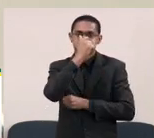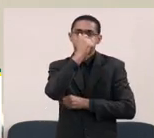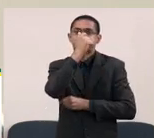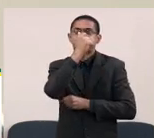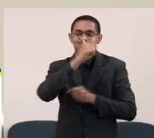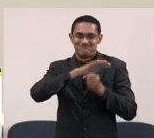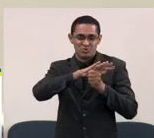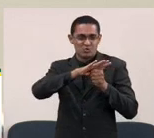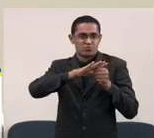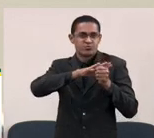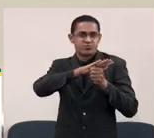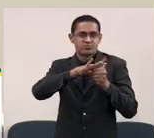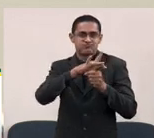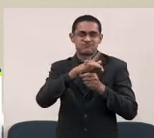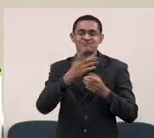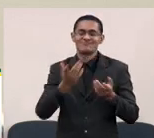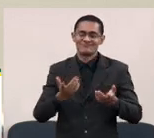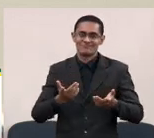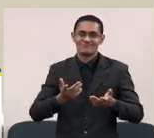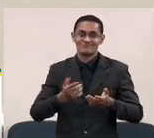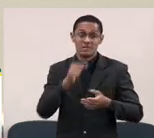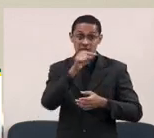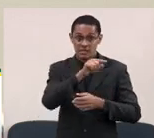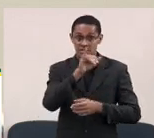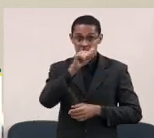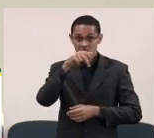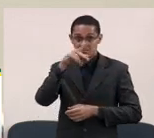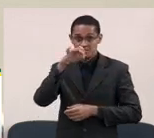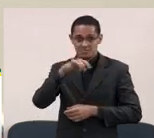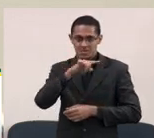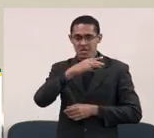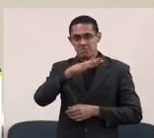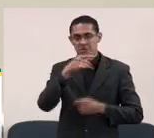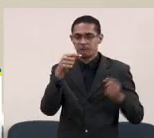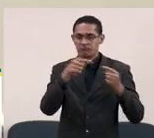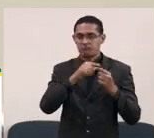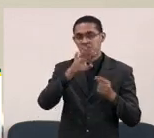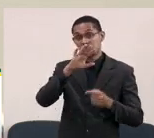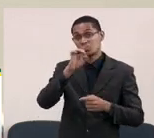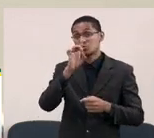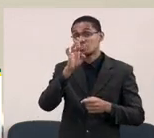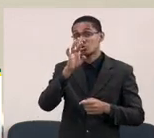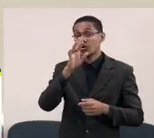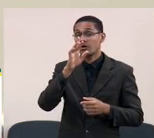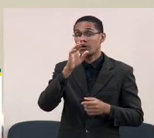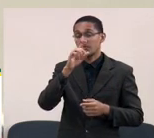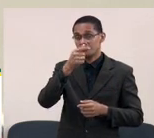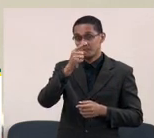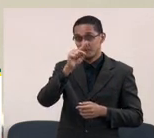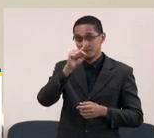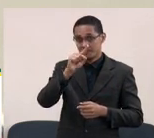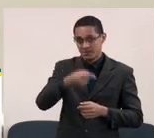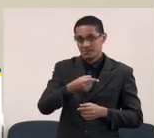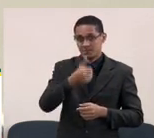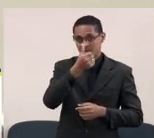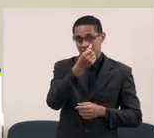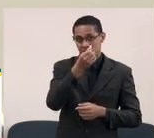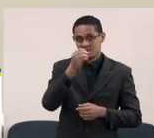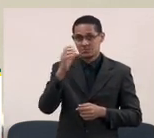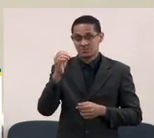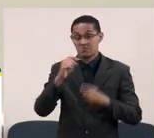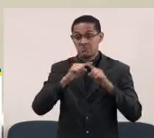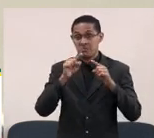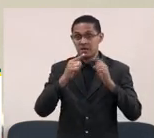Superlotação, é uma casa que leva no máximo 1.600 apenados, é a lotação